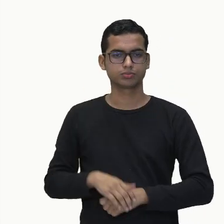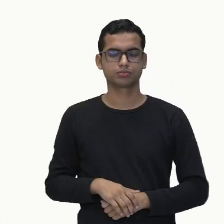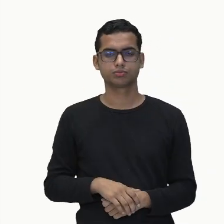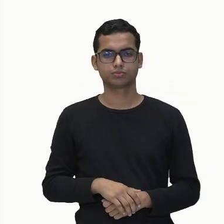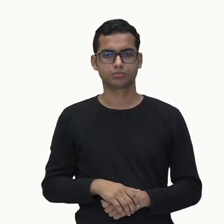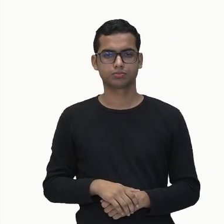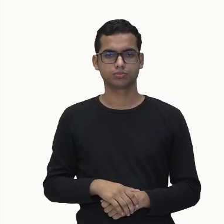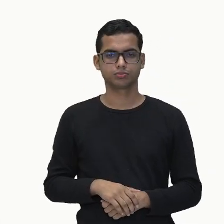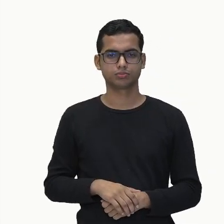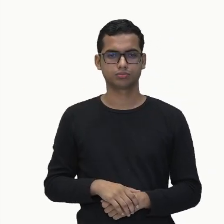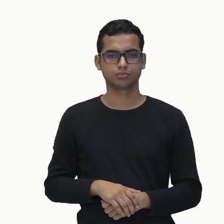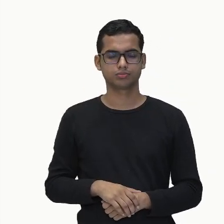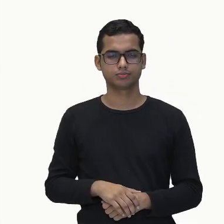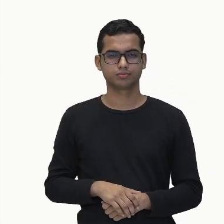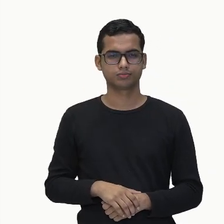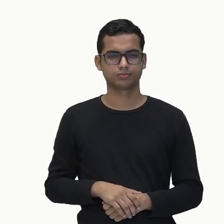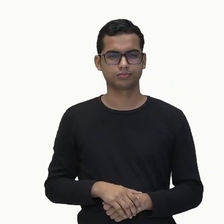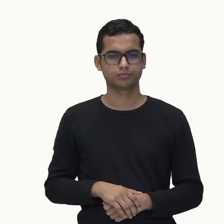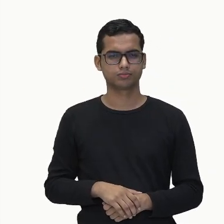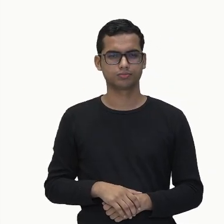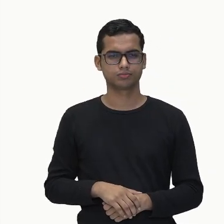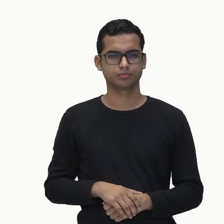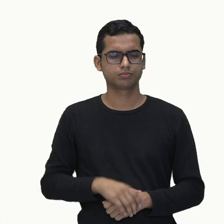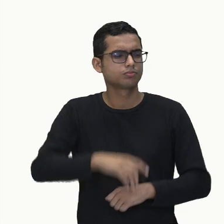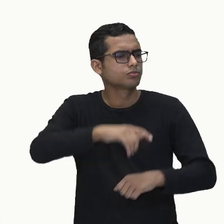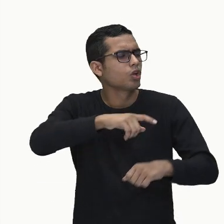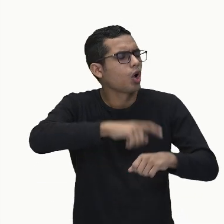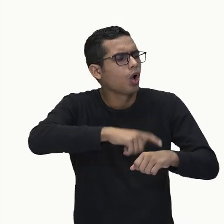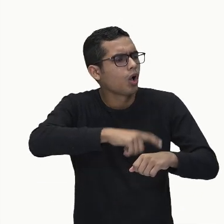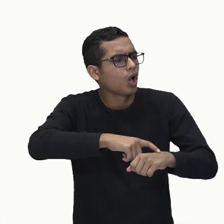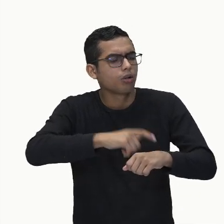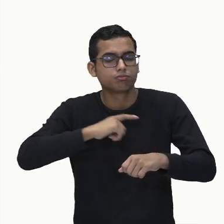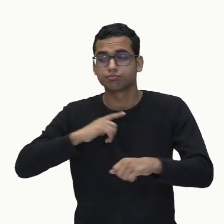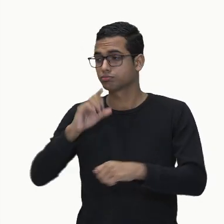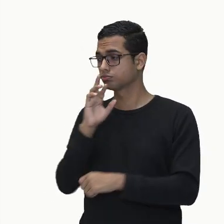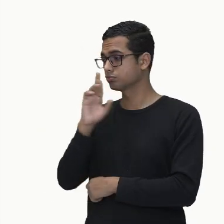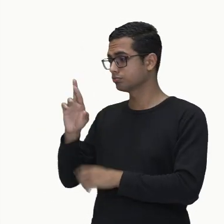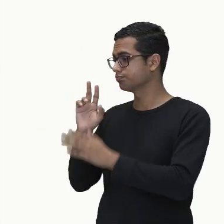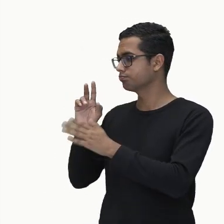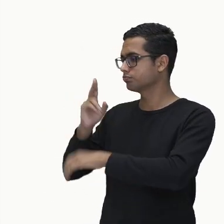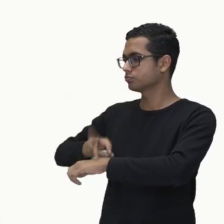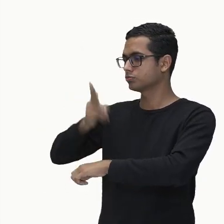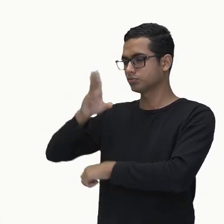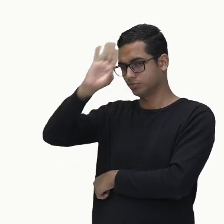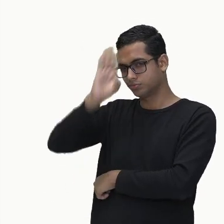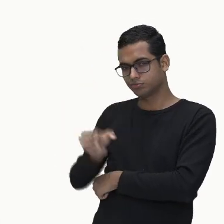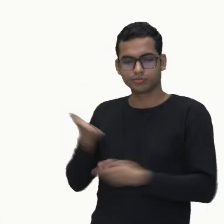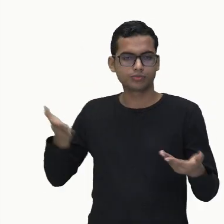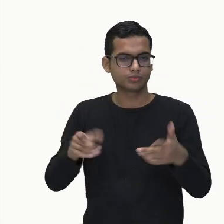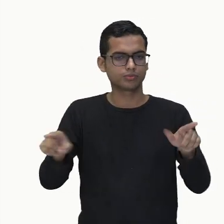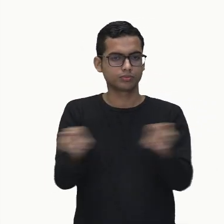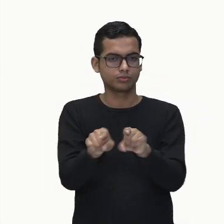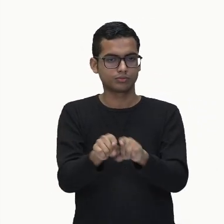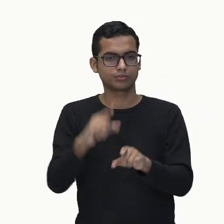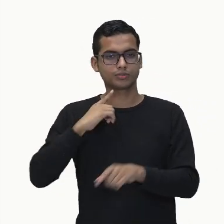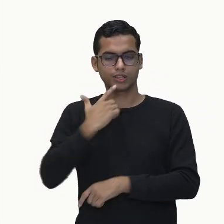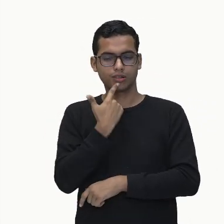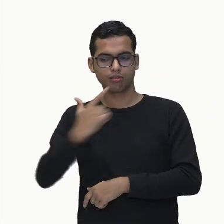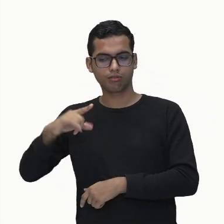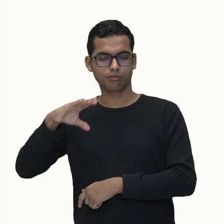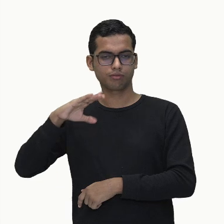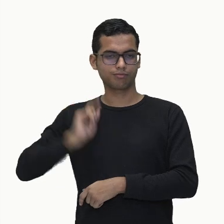você vai responder e vai dizer somente as horas na língua espanhola não na língua espanhola é interessante